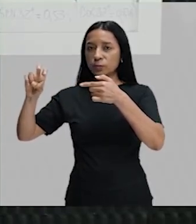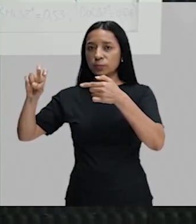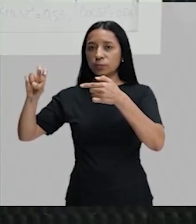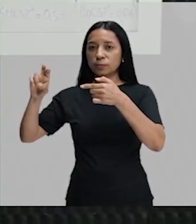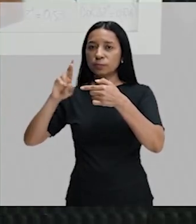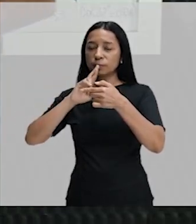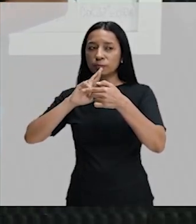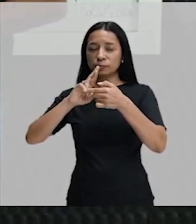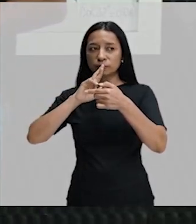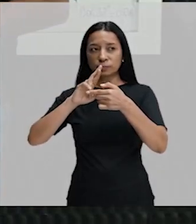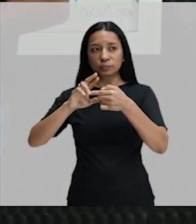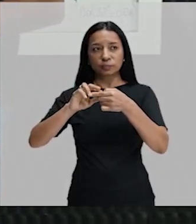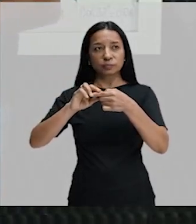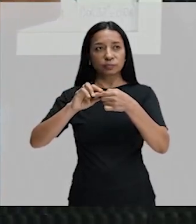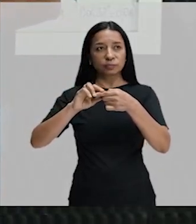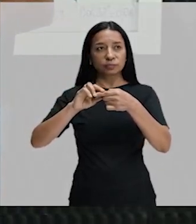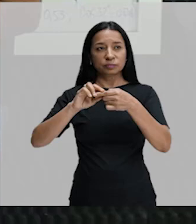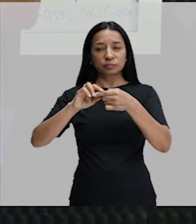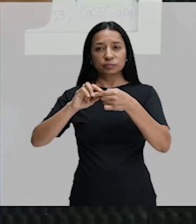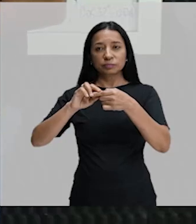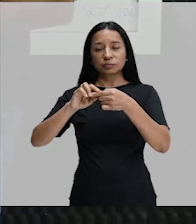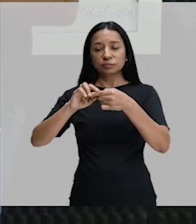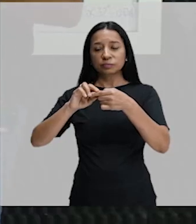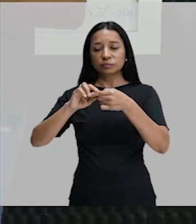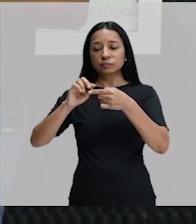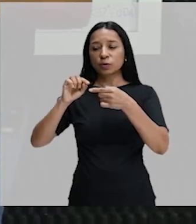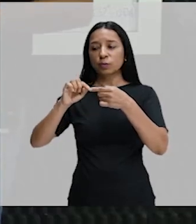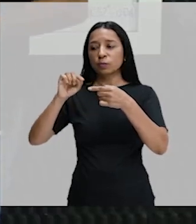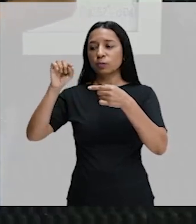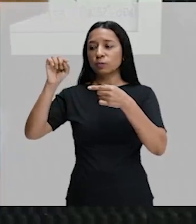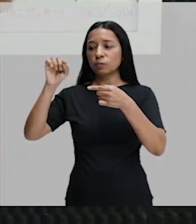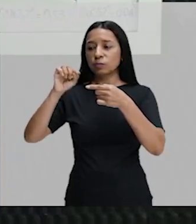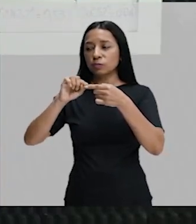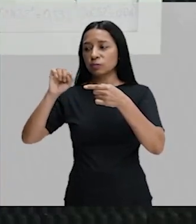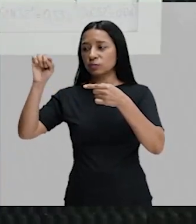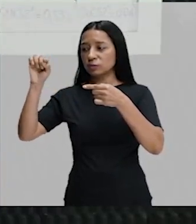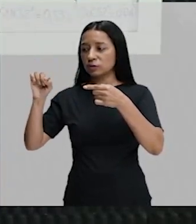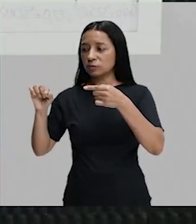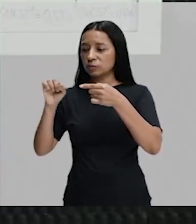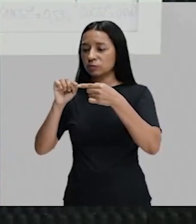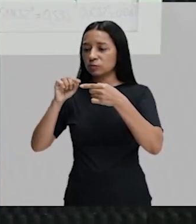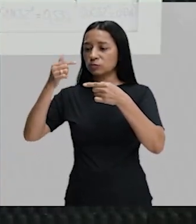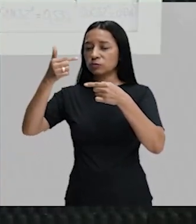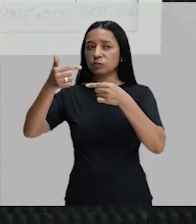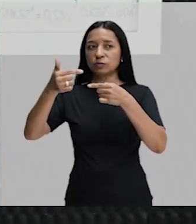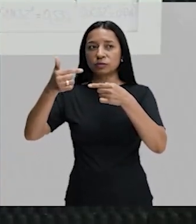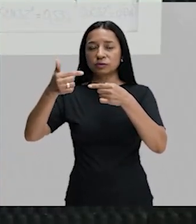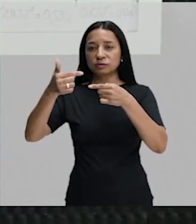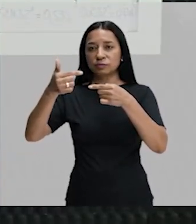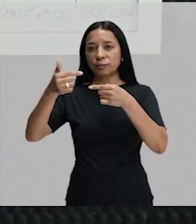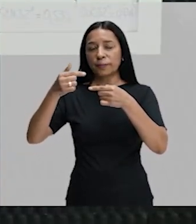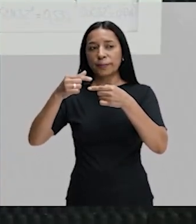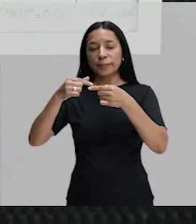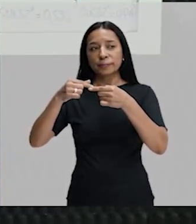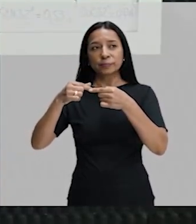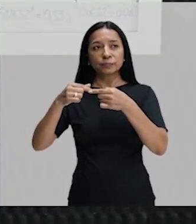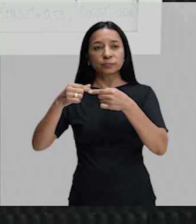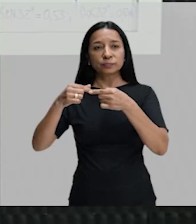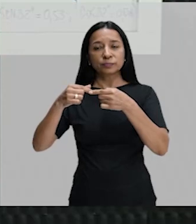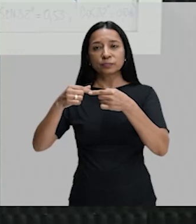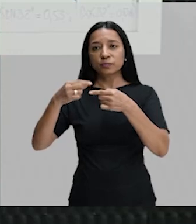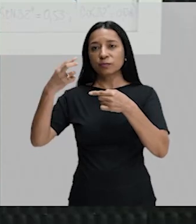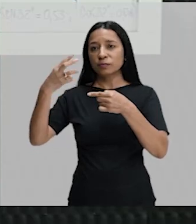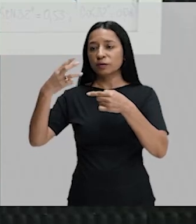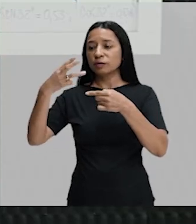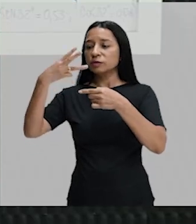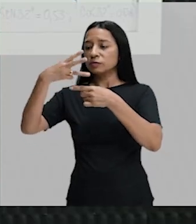resposta. No triângulo 2, que é o triângulo médio, se eu dividir 3 por 4,